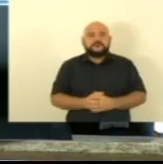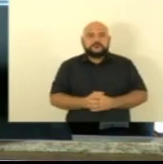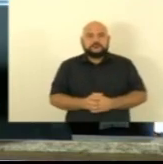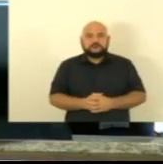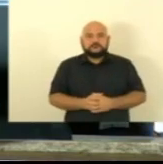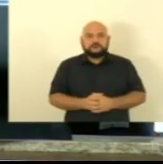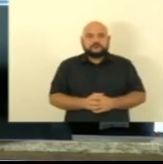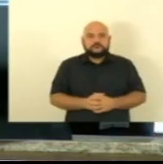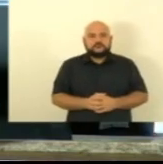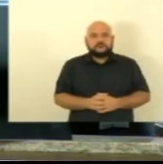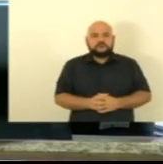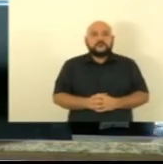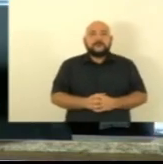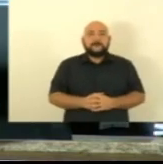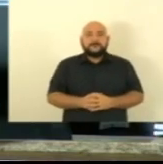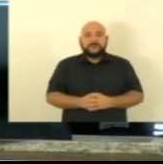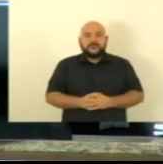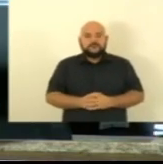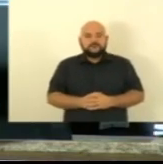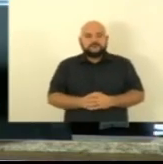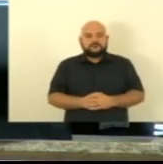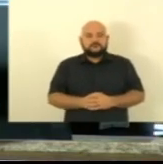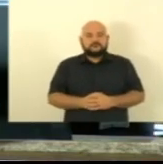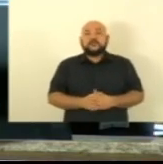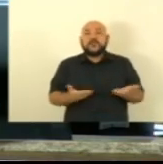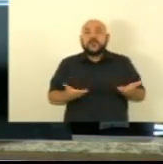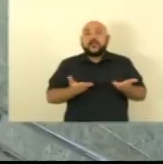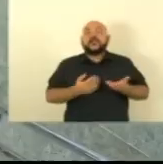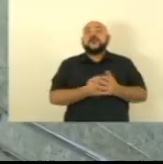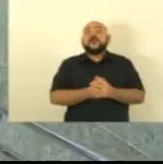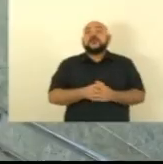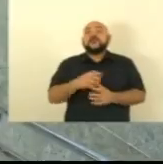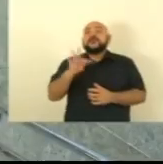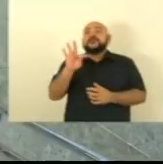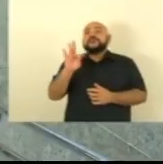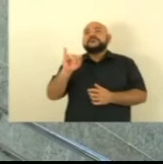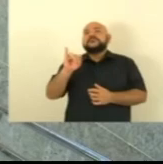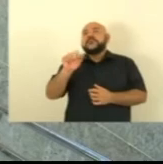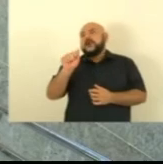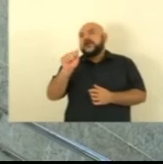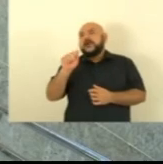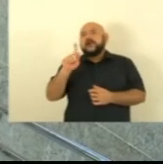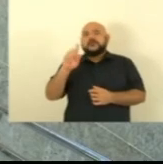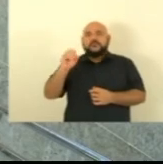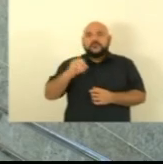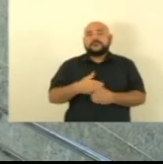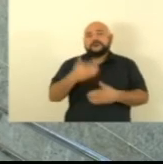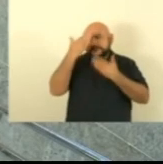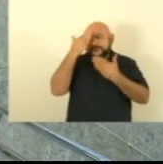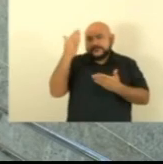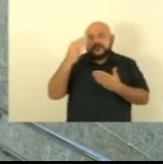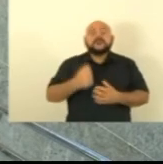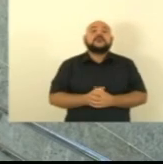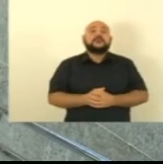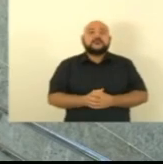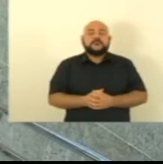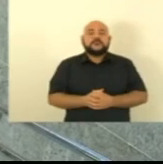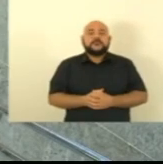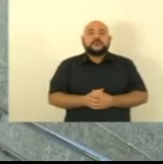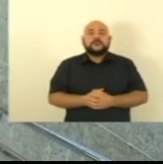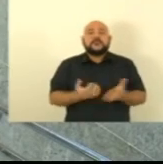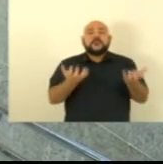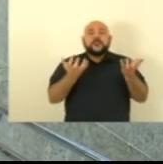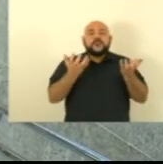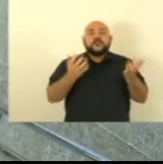Senhor presidente, para justificar agora, o voto... Agora, para fazer a justificação de voto, deputado Tiago Hoffmann. Obrigado, senhor presidente. Quero, em primeiro